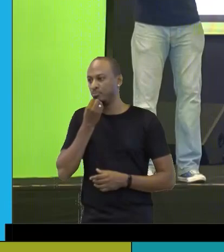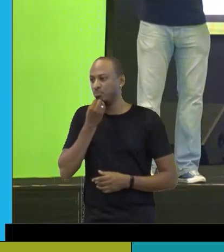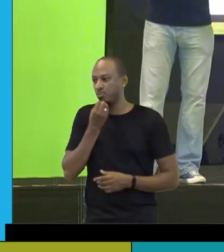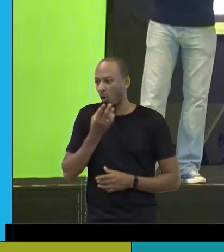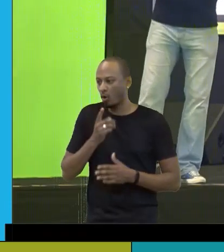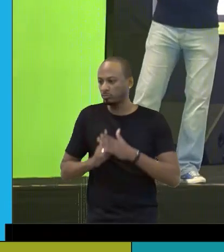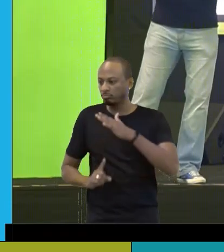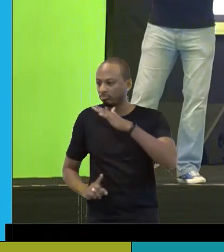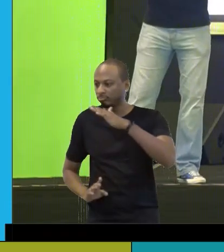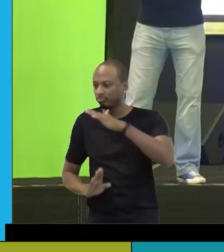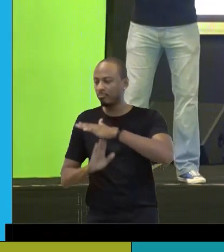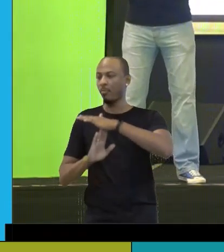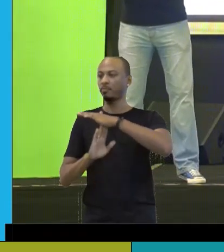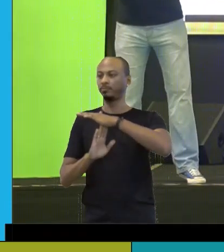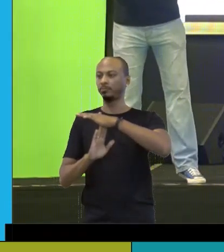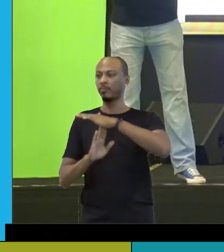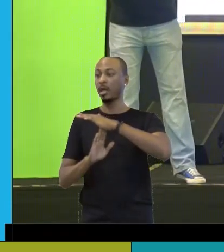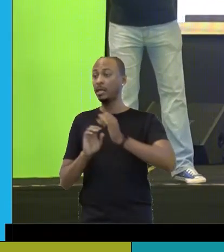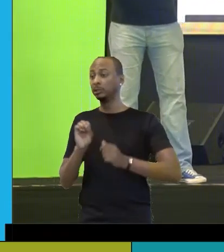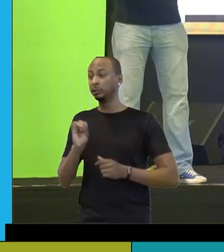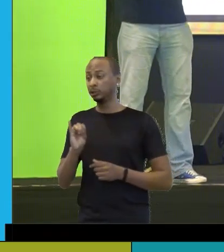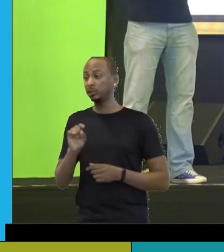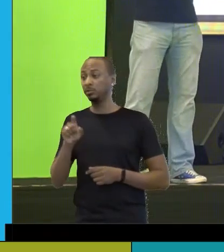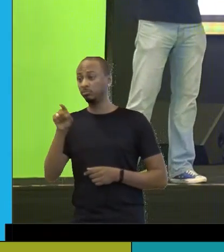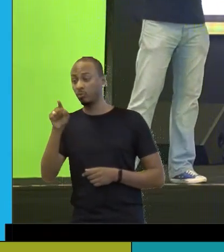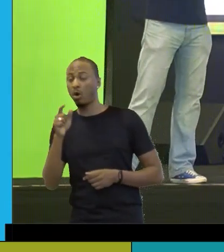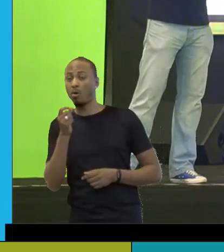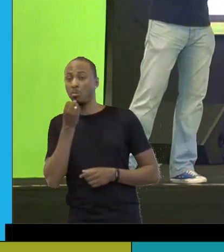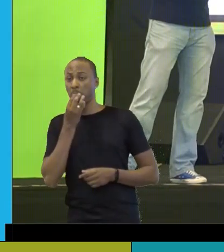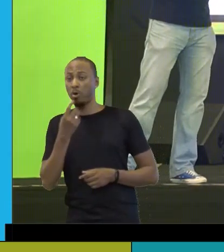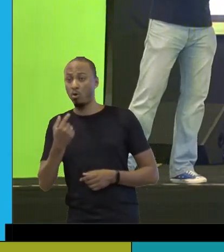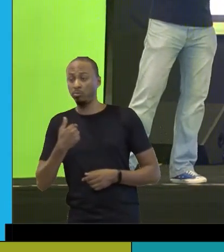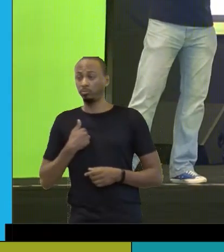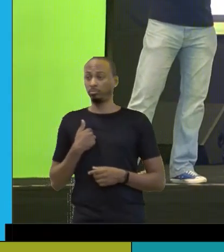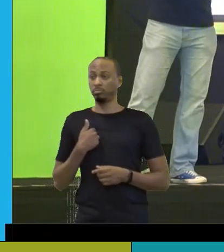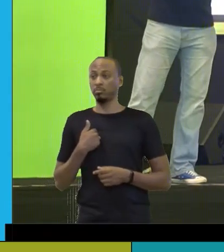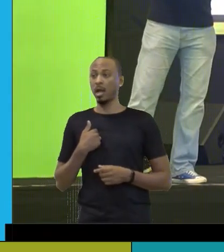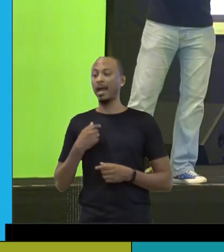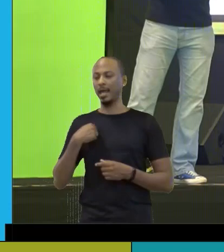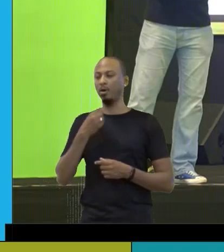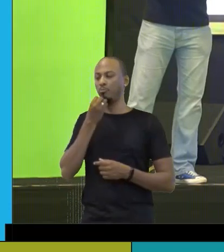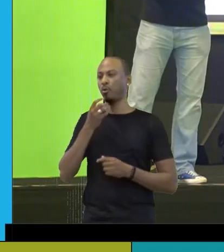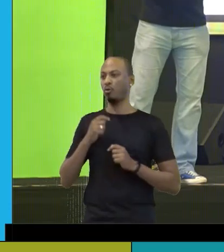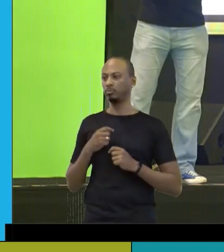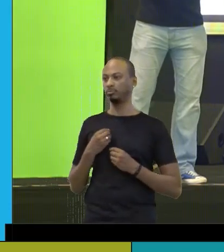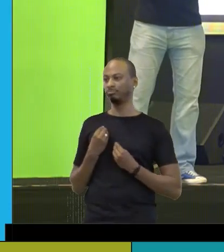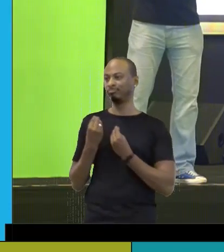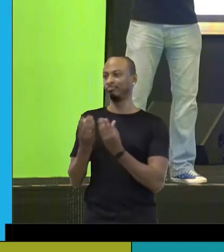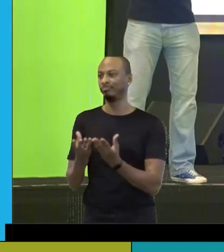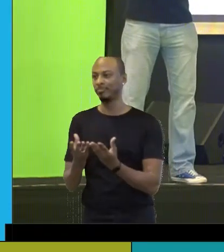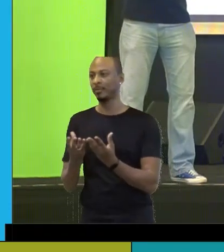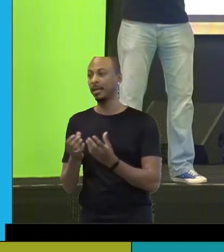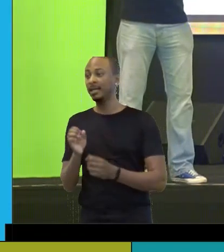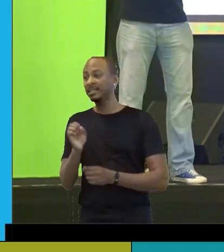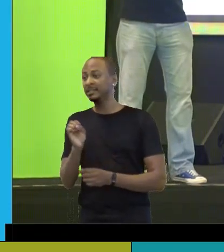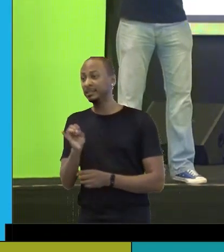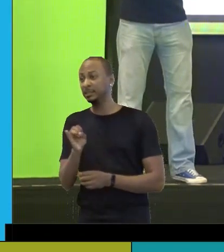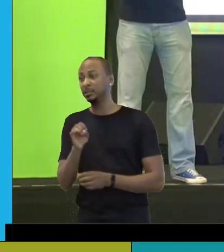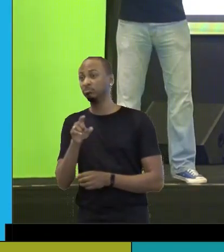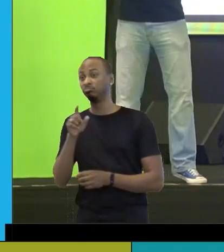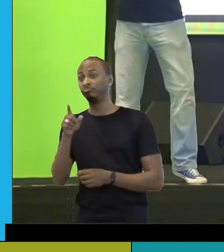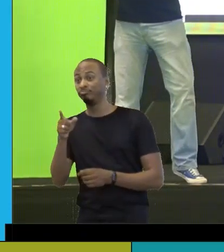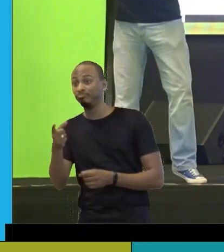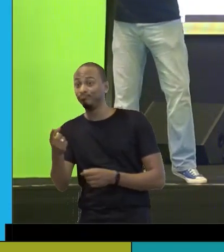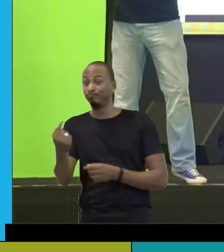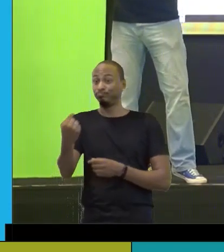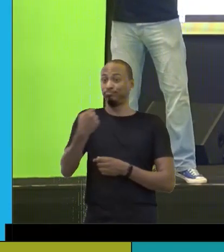A minha bondade ela tem uma circunstância. Eu sou bom enquanto eu posso extrair vantagens